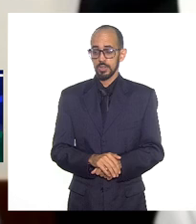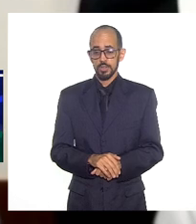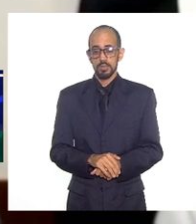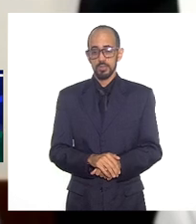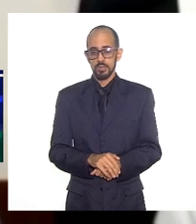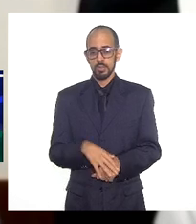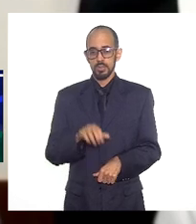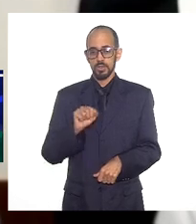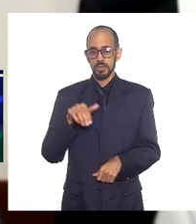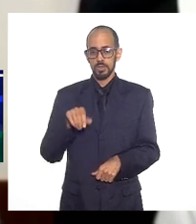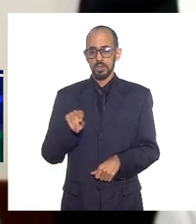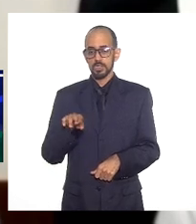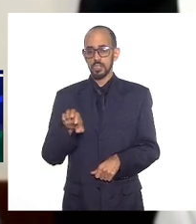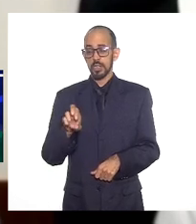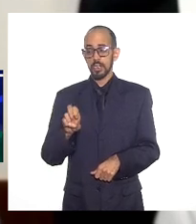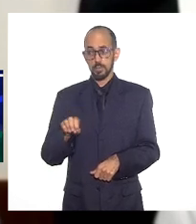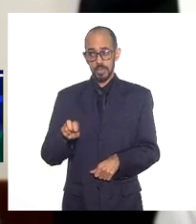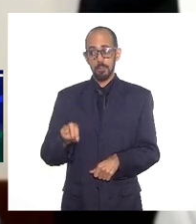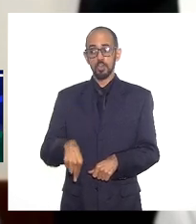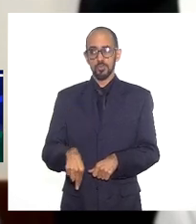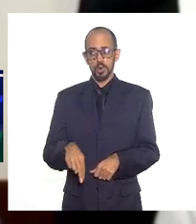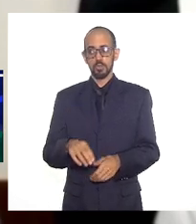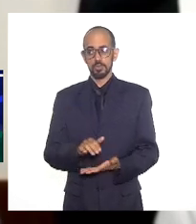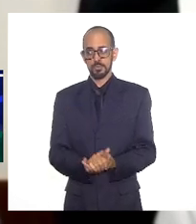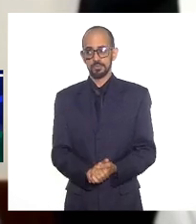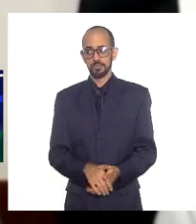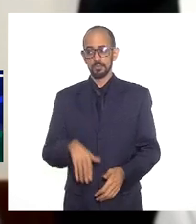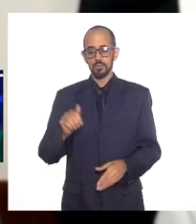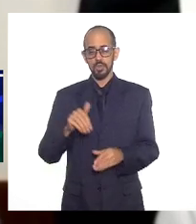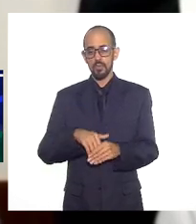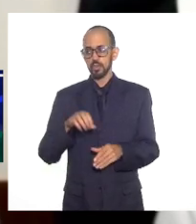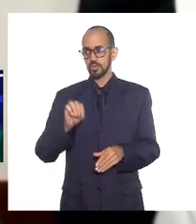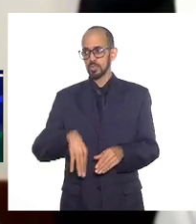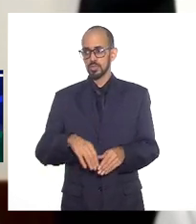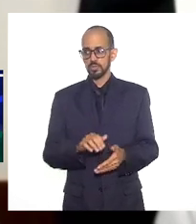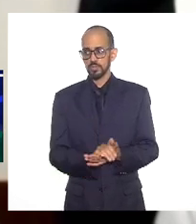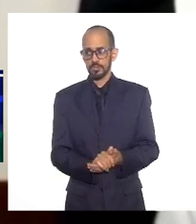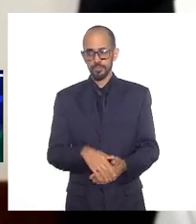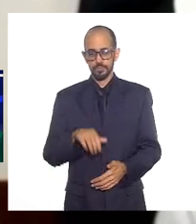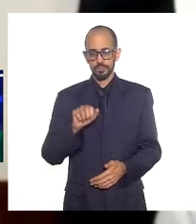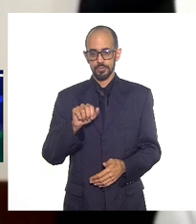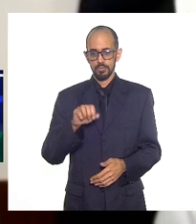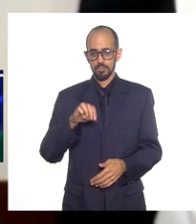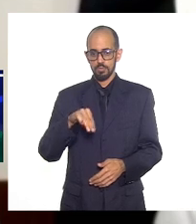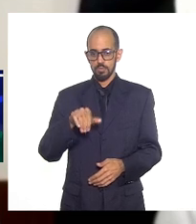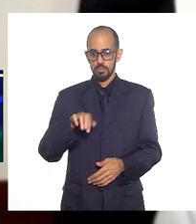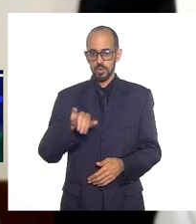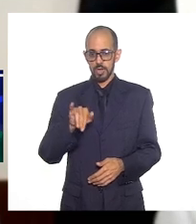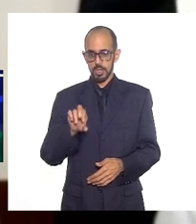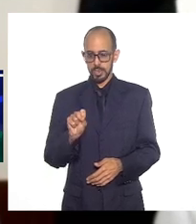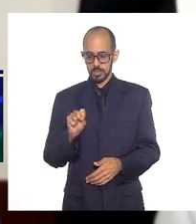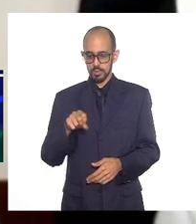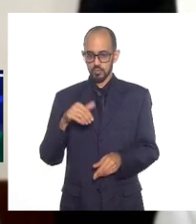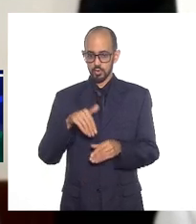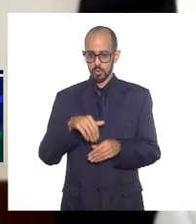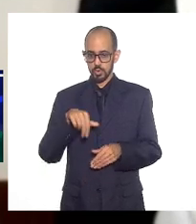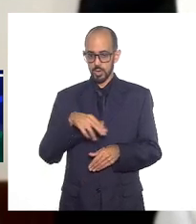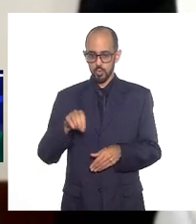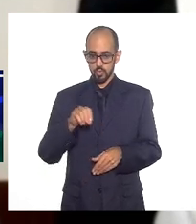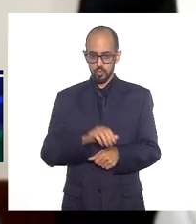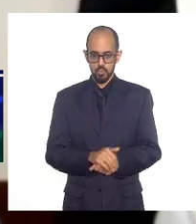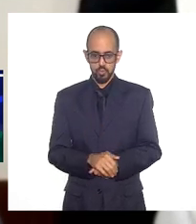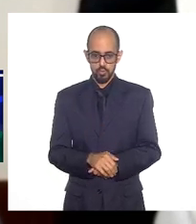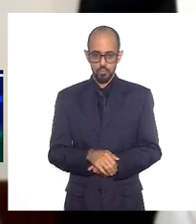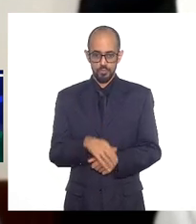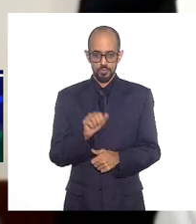Deputado Anderson Alexandre. Votou sim. Deputado Anderson Moraes. Votou não. Deputado